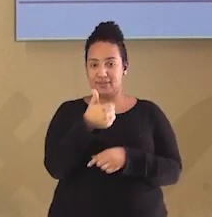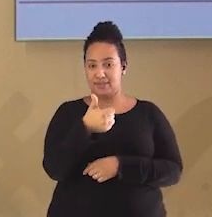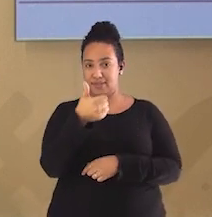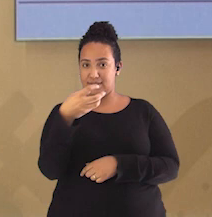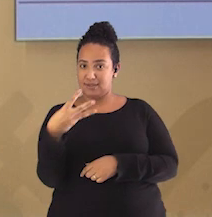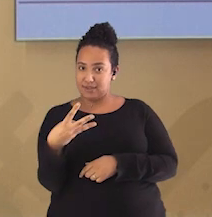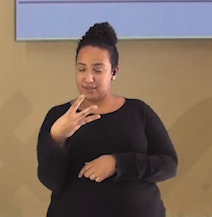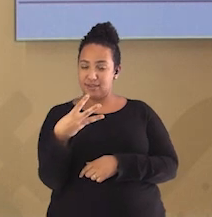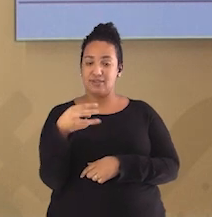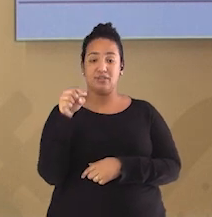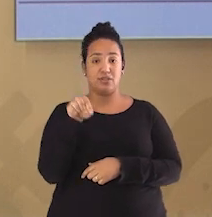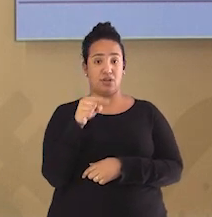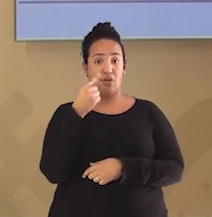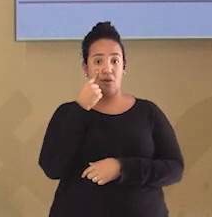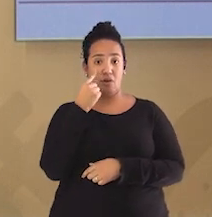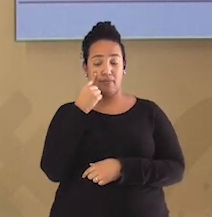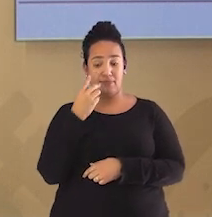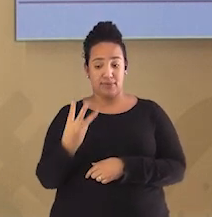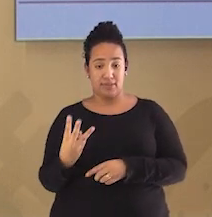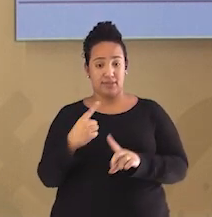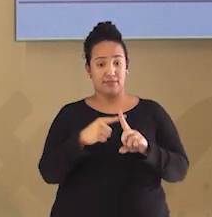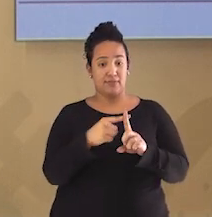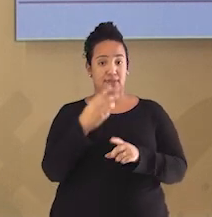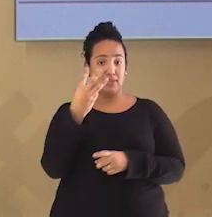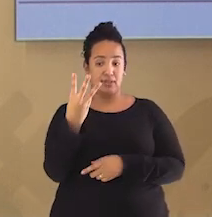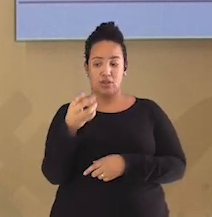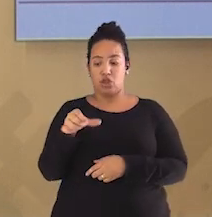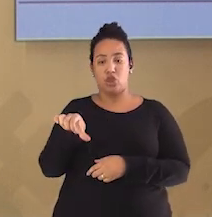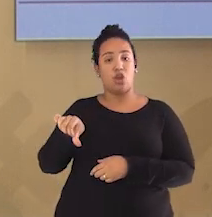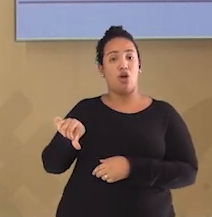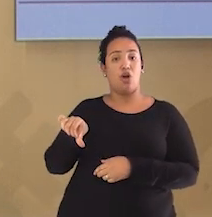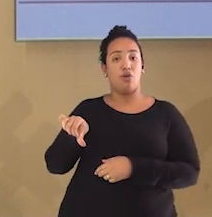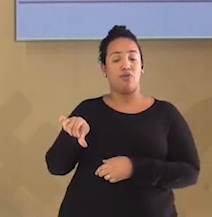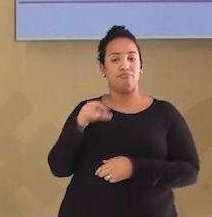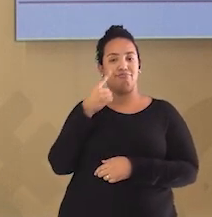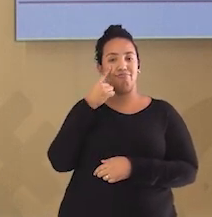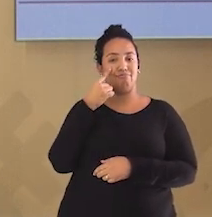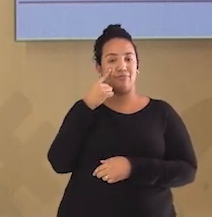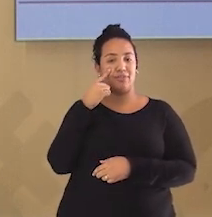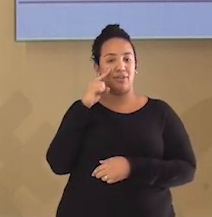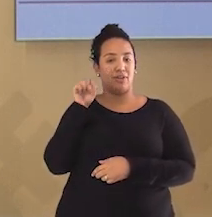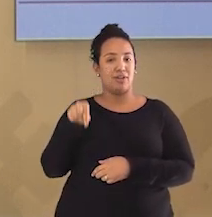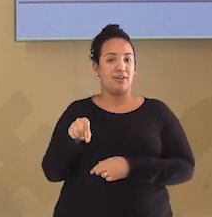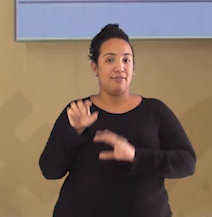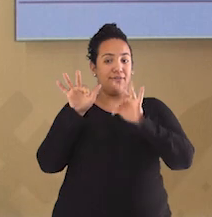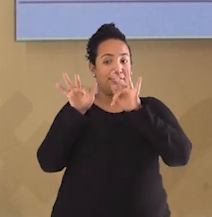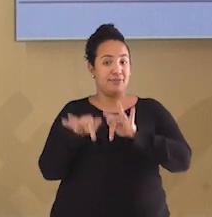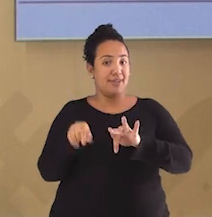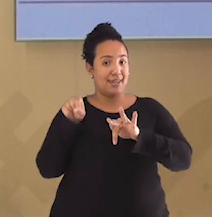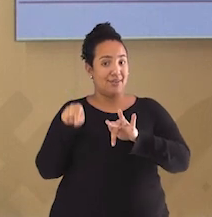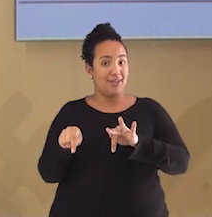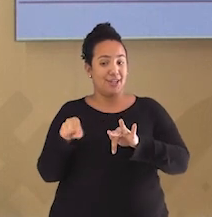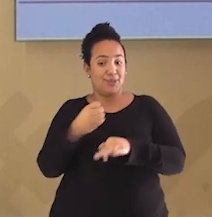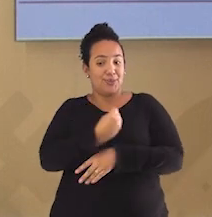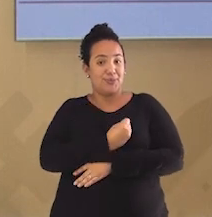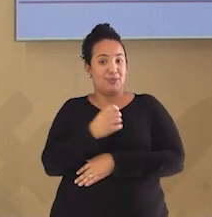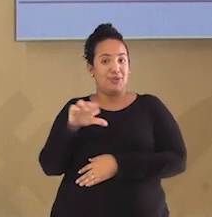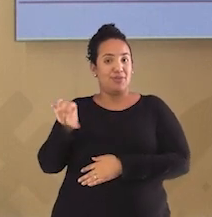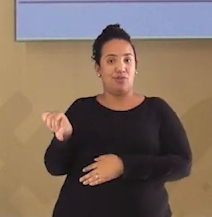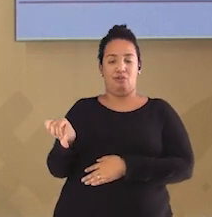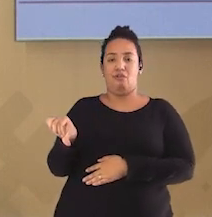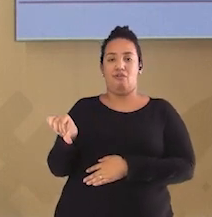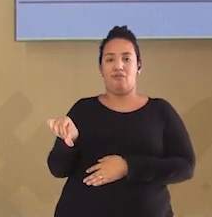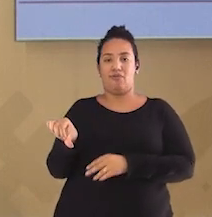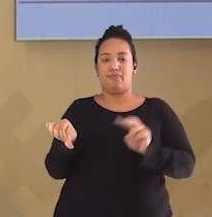da multiplicação, temos que 3 vezes 3 dá 9. Portanto, o resultado final dessa conta vai terminar